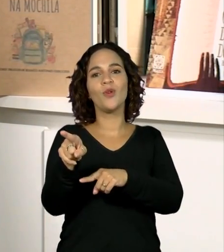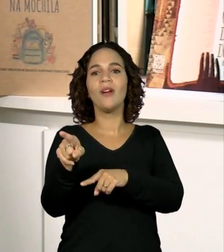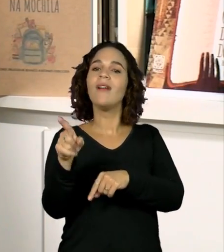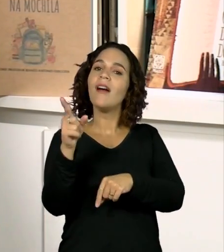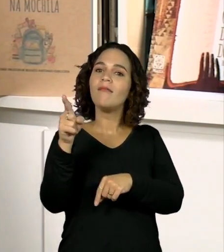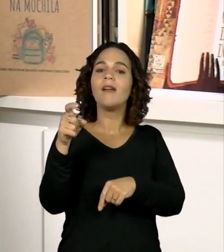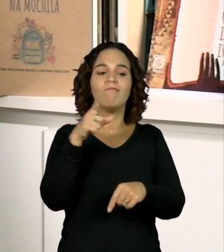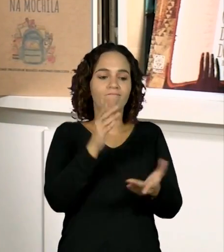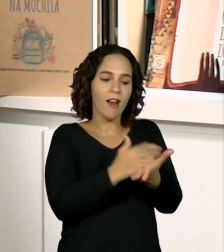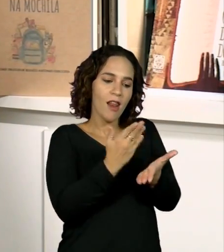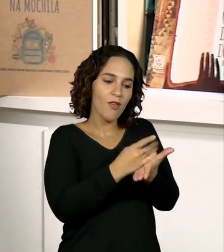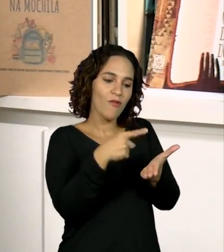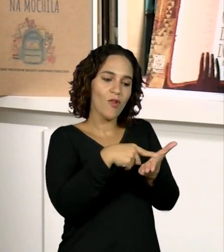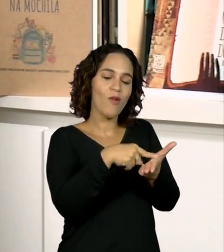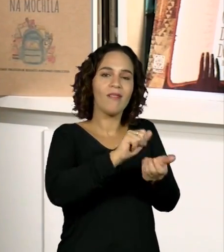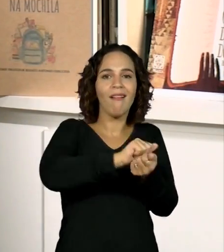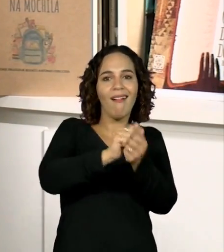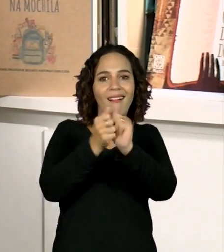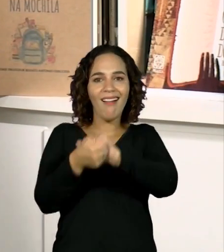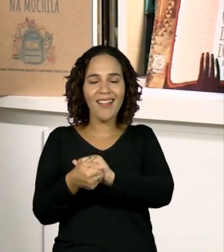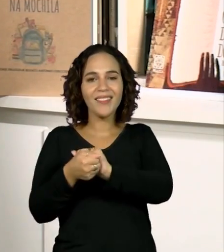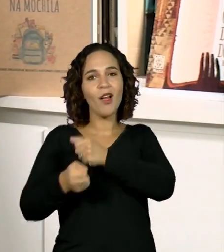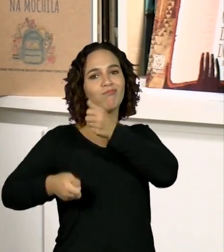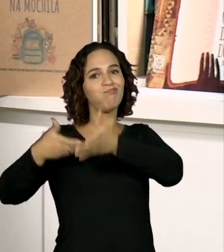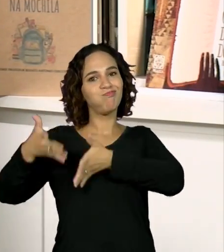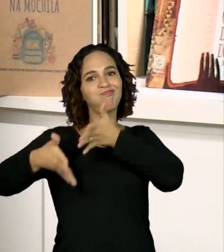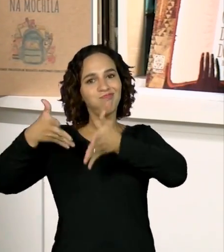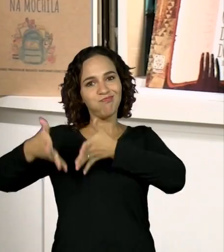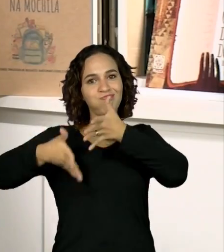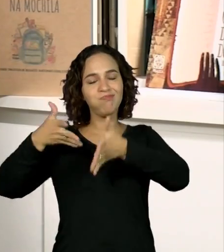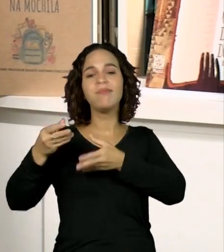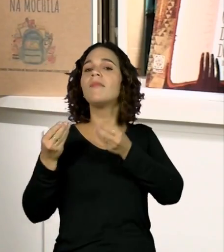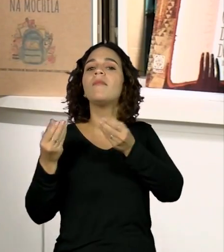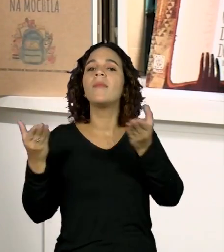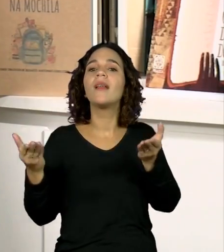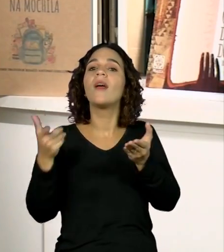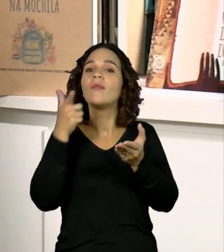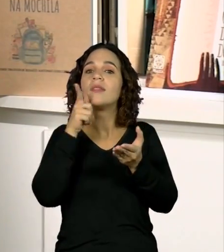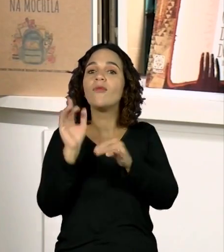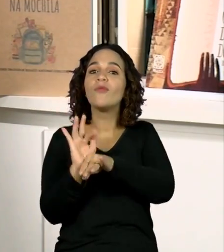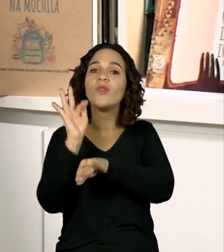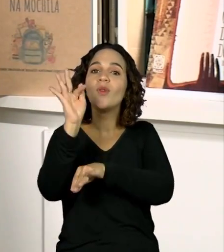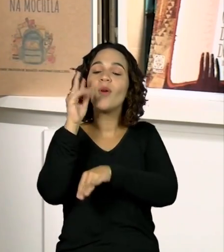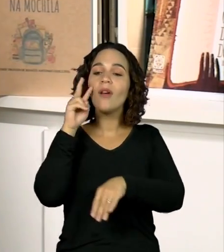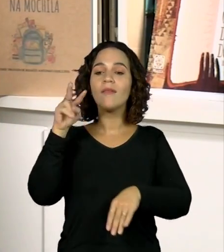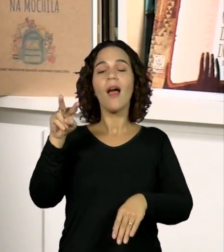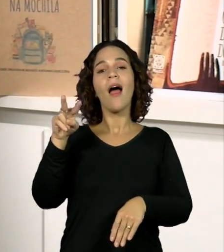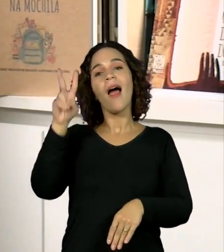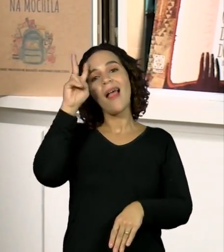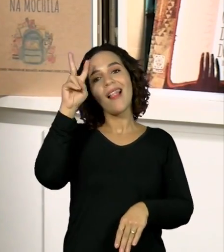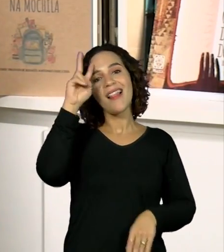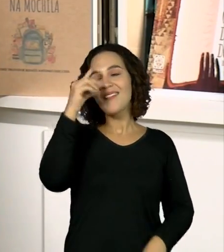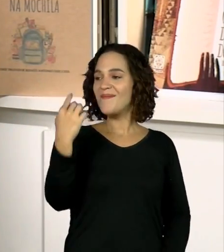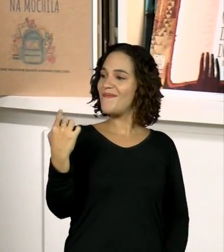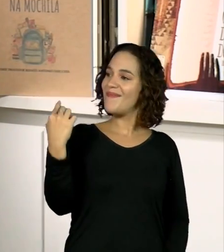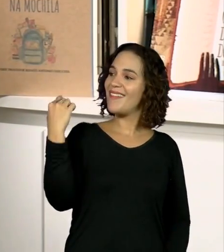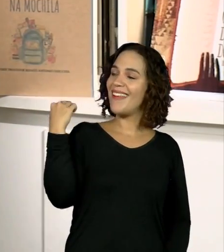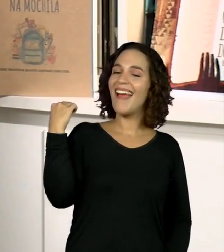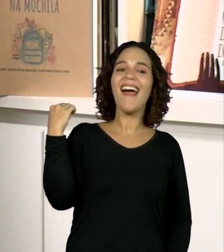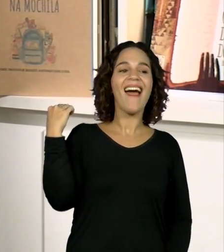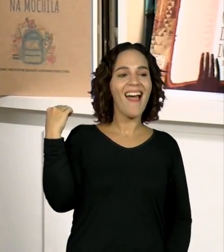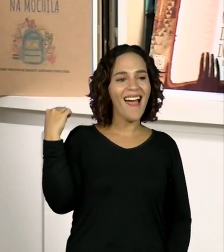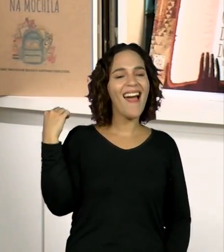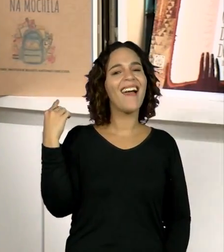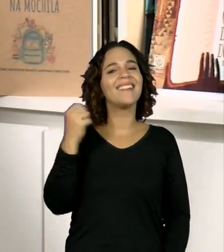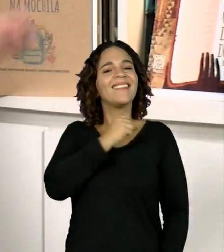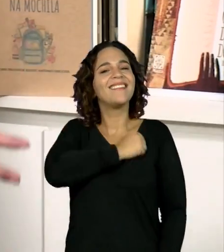para que a gente também, ao longo do tempo, construa um arquivo e eles possam se ver daqui a alguns anos de novo,